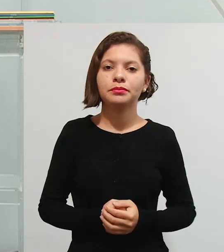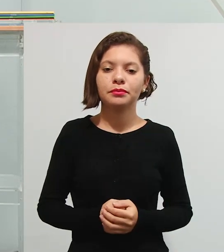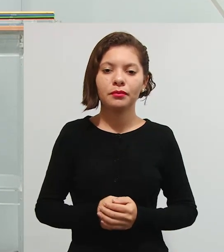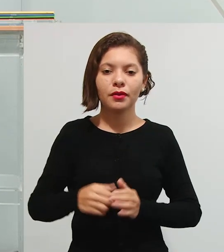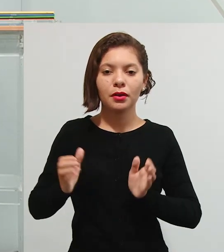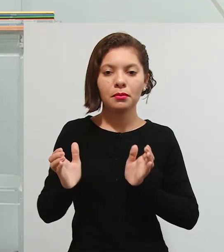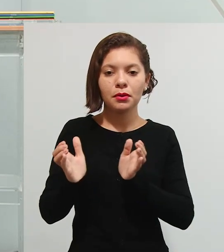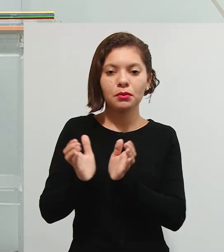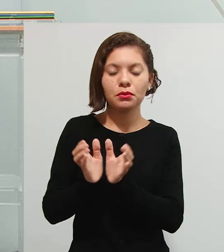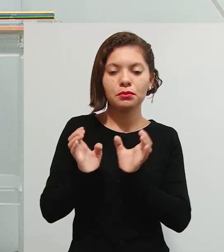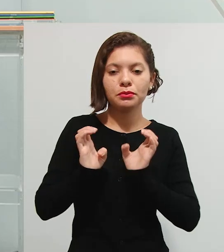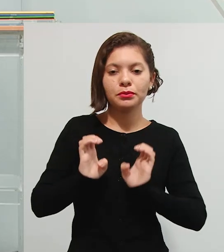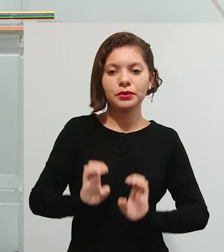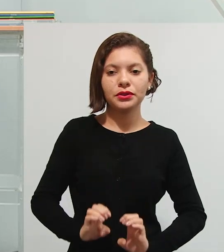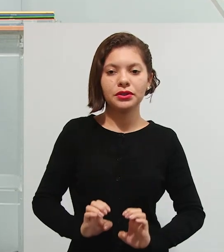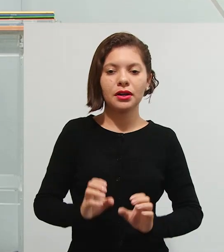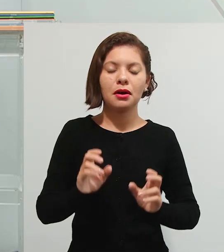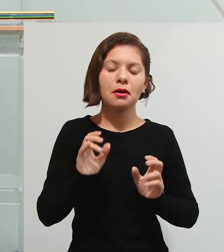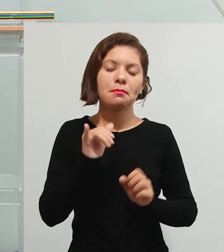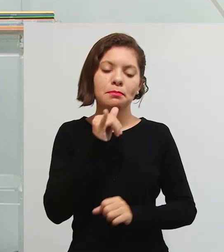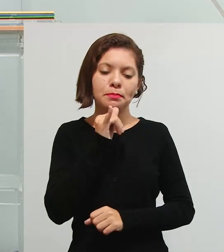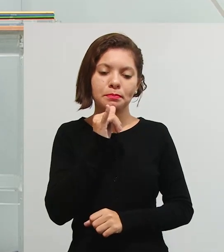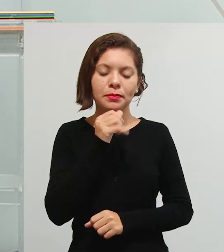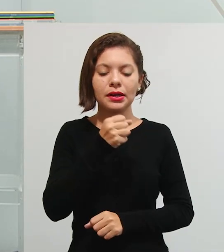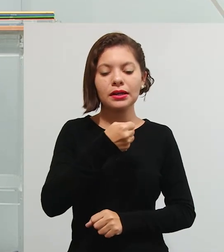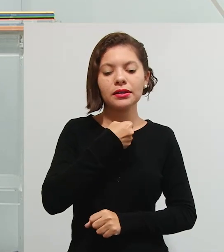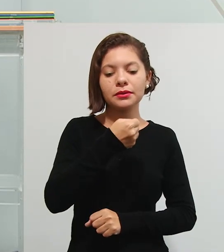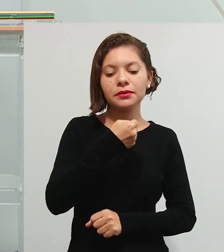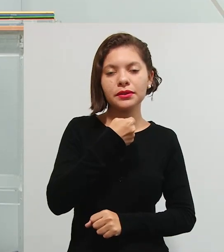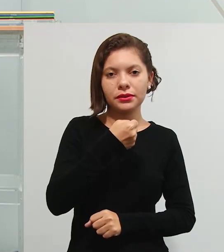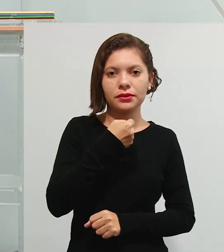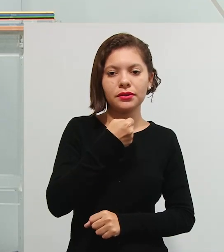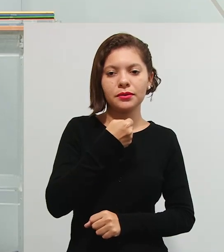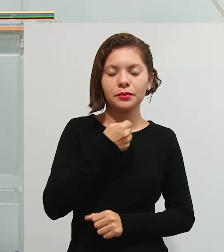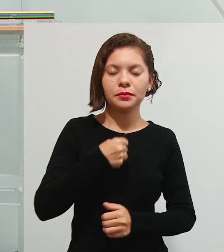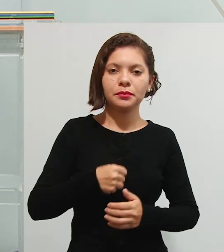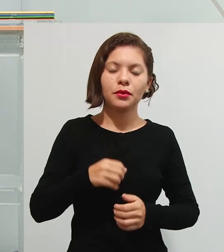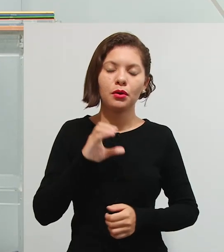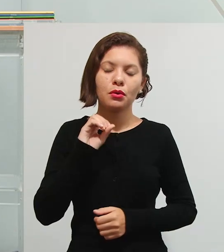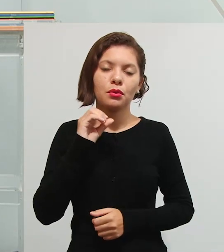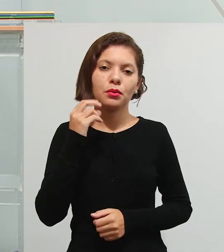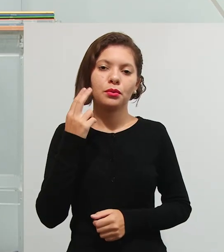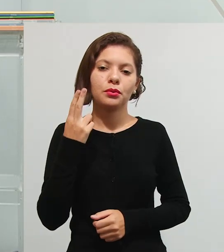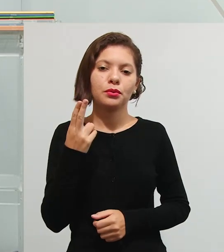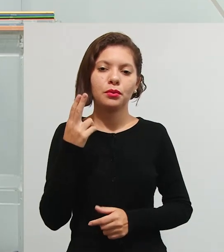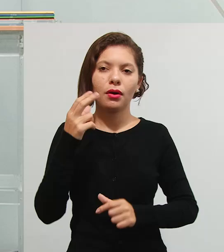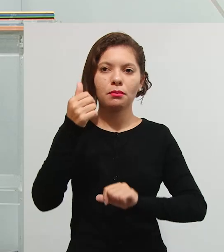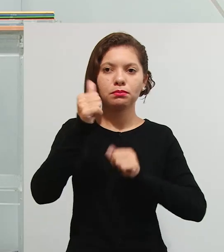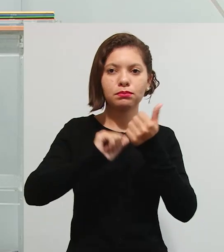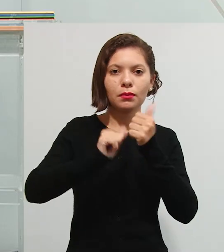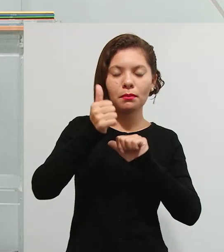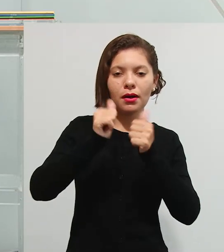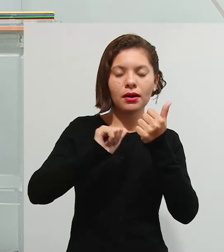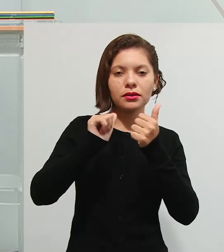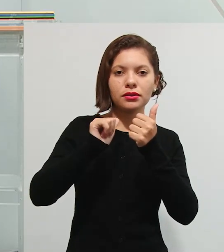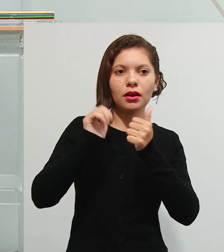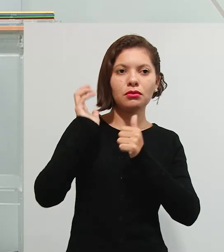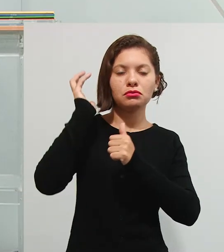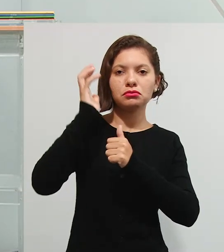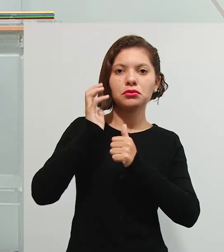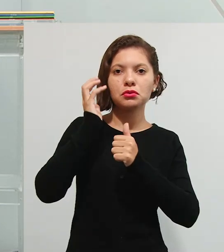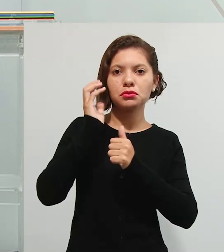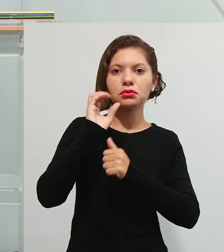Então, se você vai trabalhar, por exemplo, com entrevistas, com grupos focais, com análise do